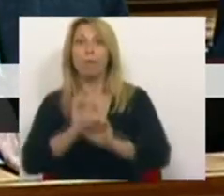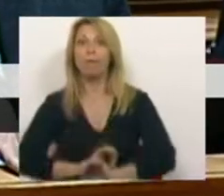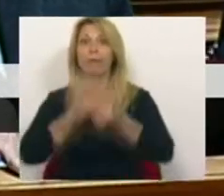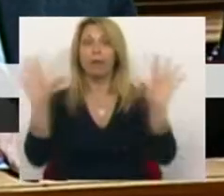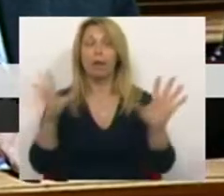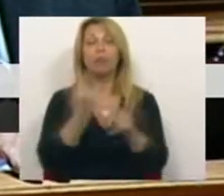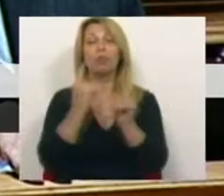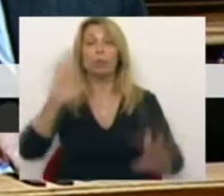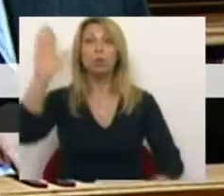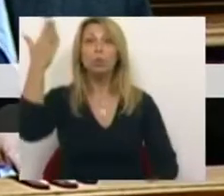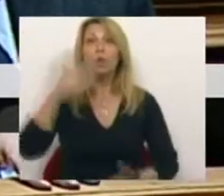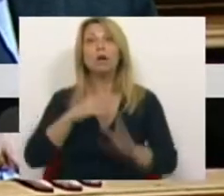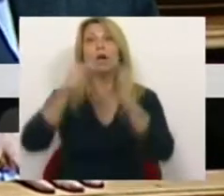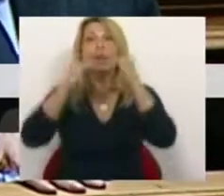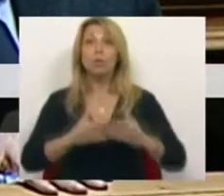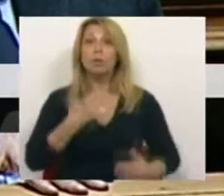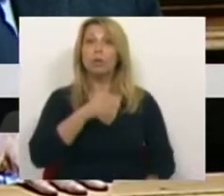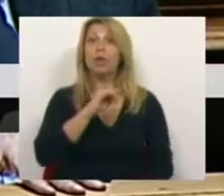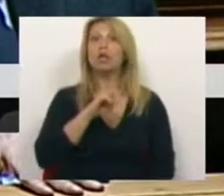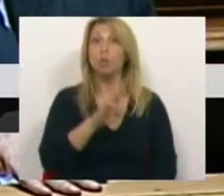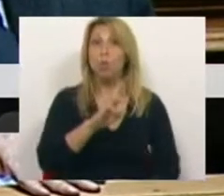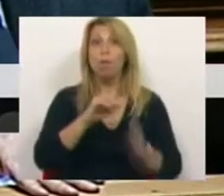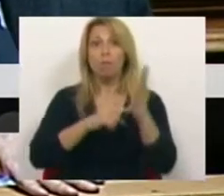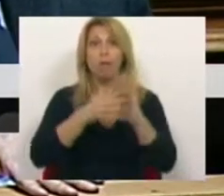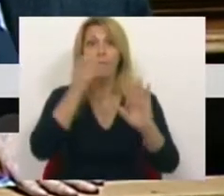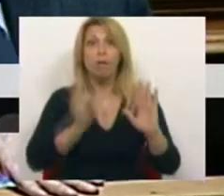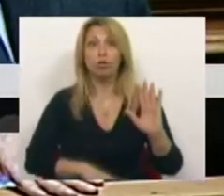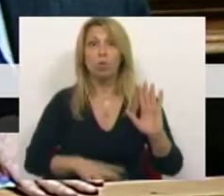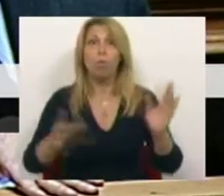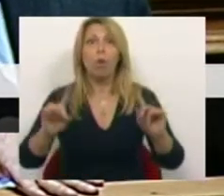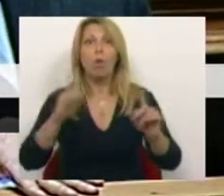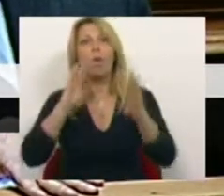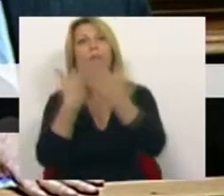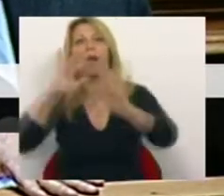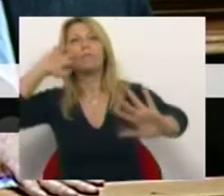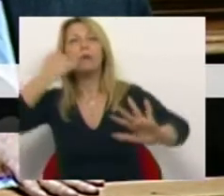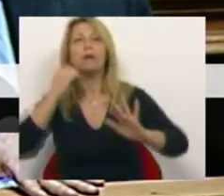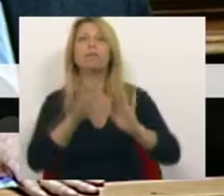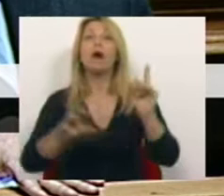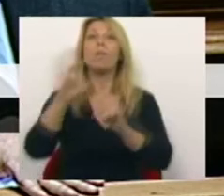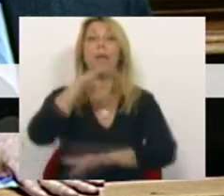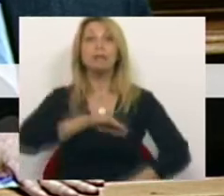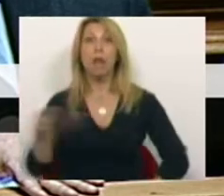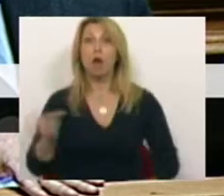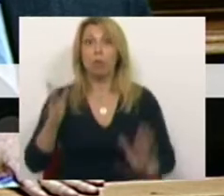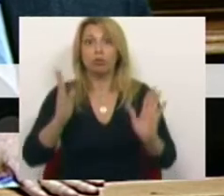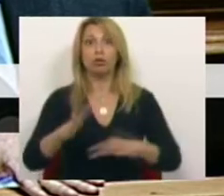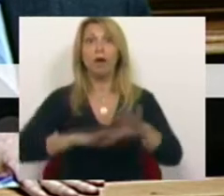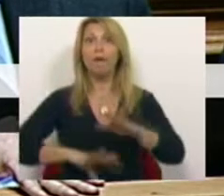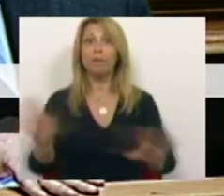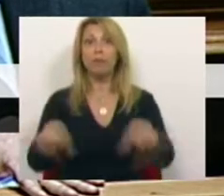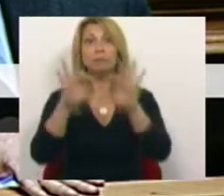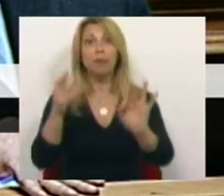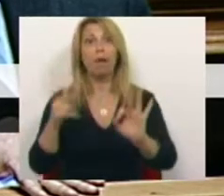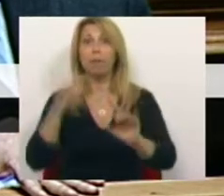da TSU, o seu chumbo, não põe em causa o aumento do salário mínimo nacional. O aumento do salário mínimo já foi feito como tinha de ser feito, era o que estava